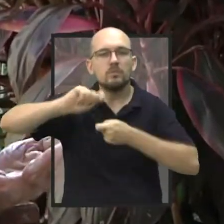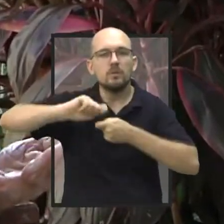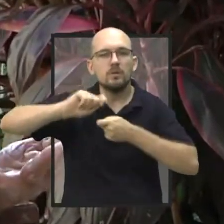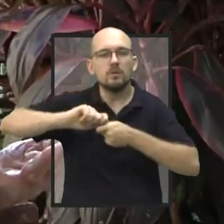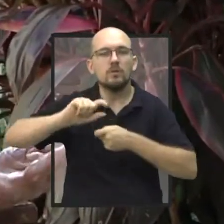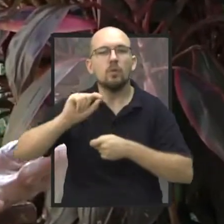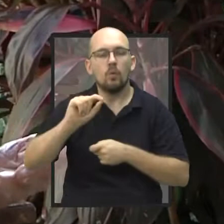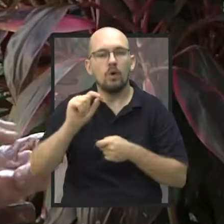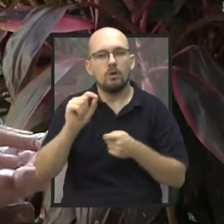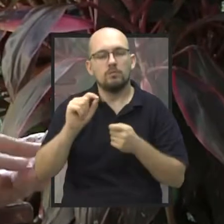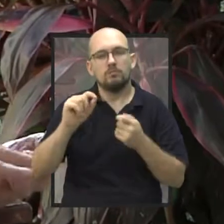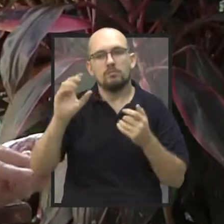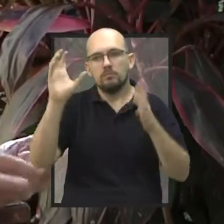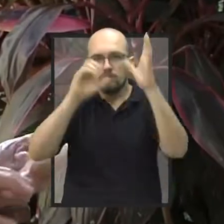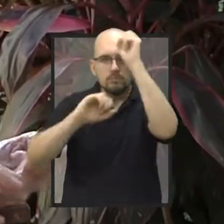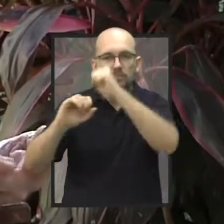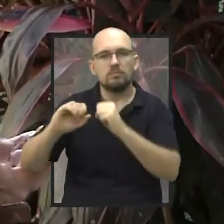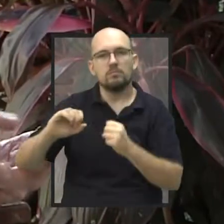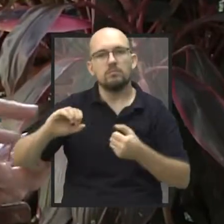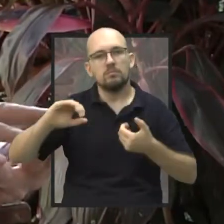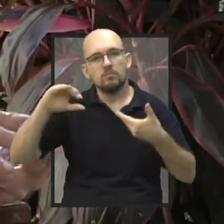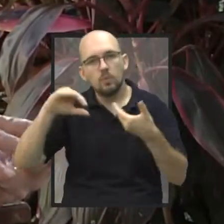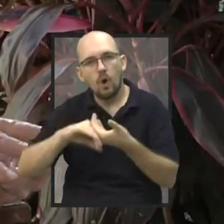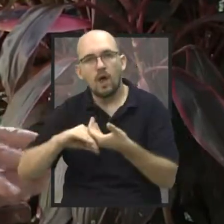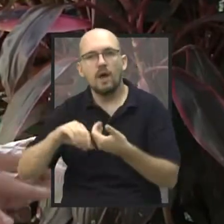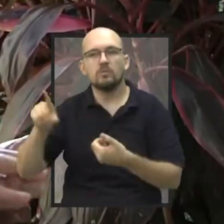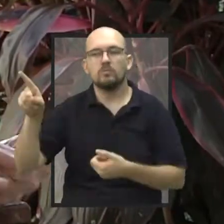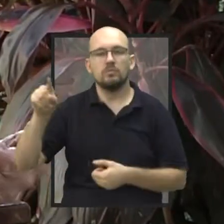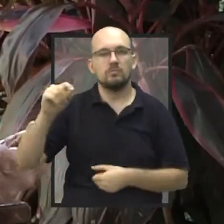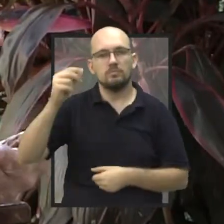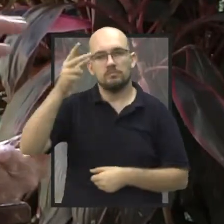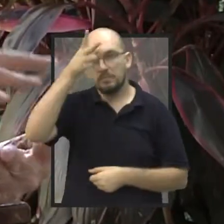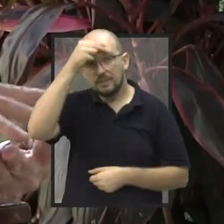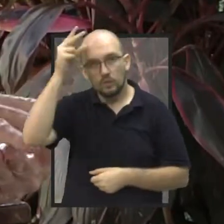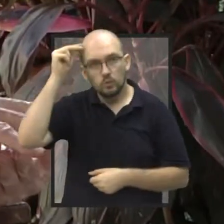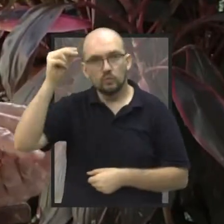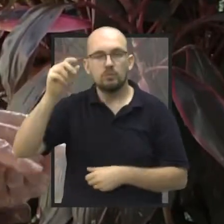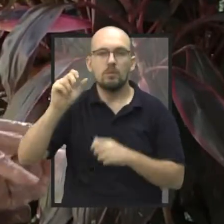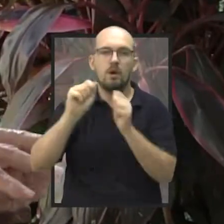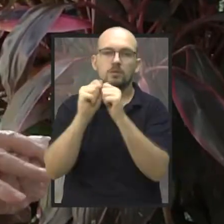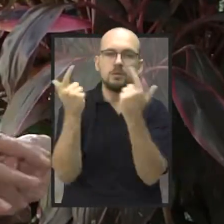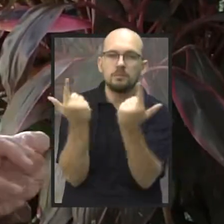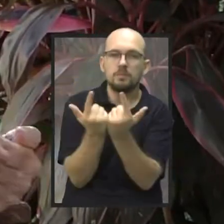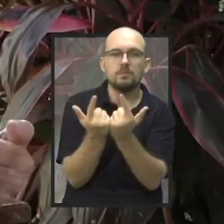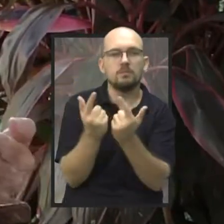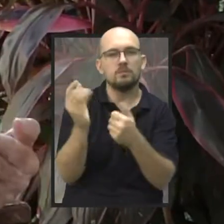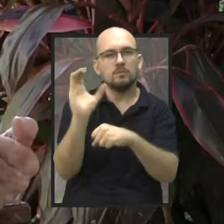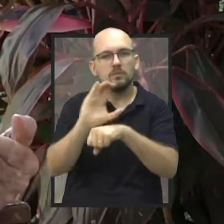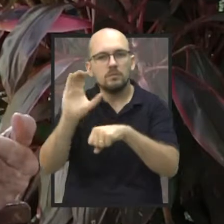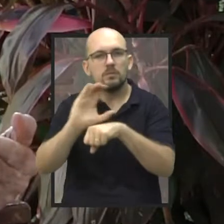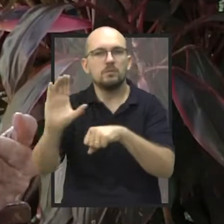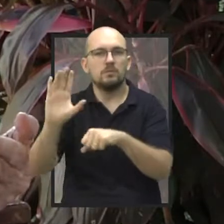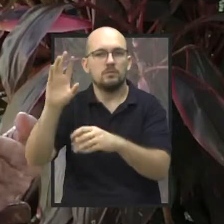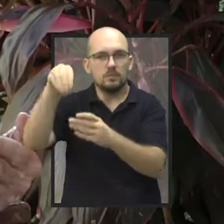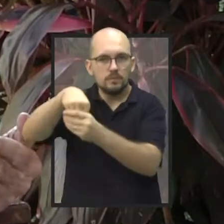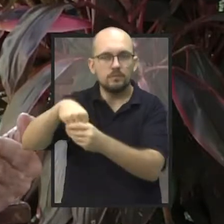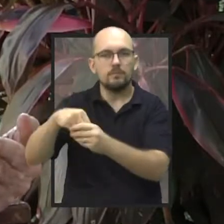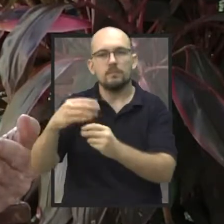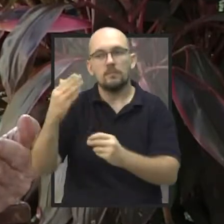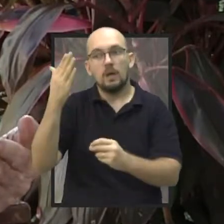atividade nos congressos, nas prefeituras, nas assembleias legislativas, nos